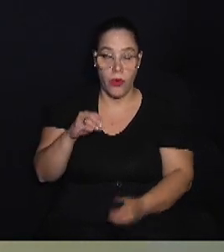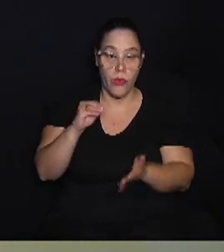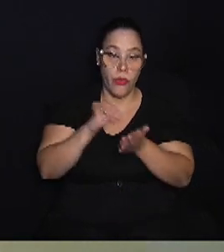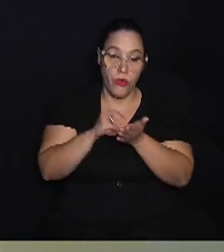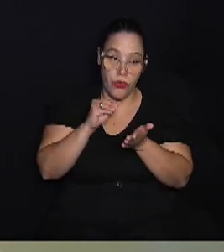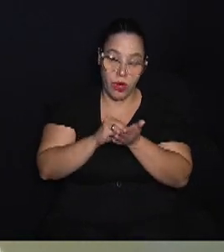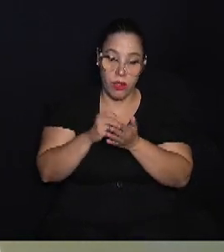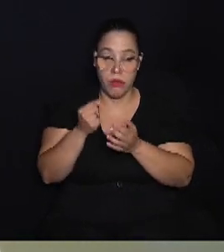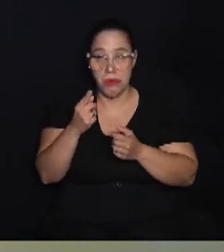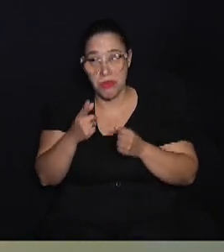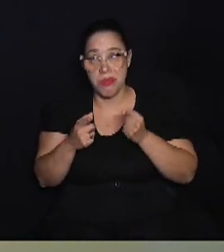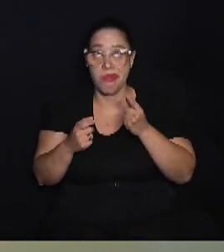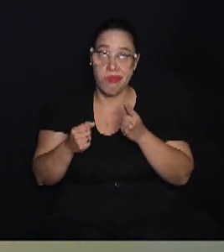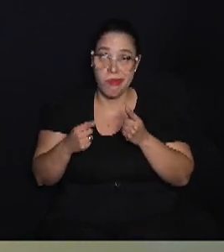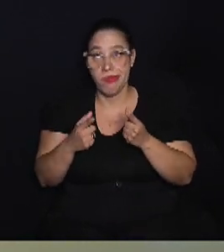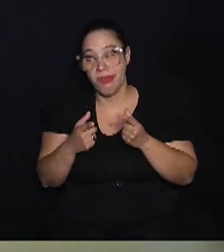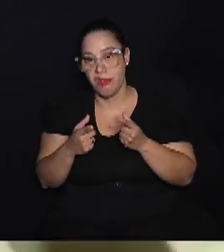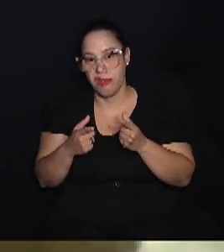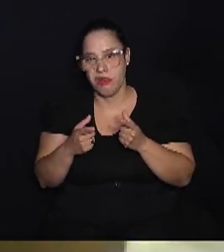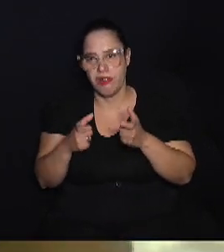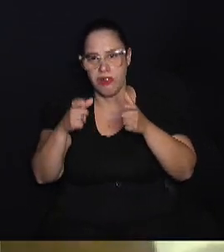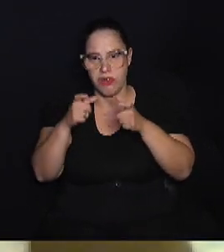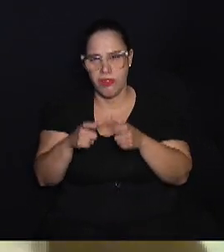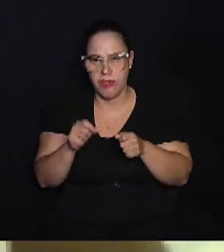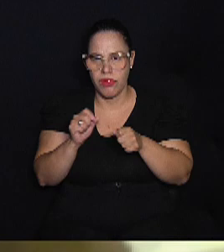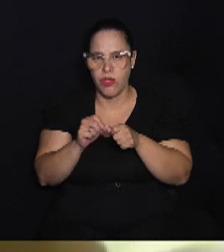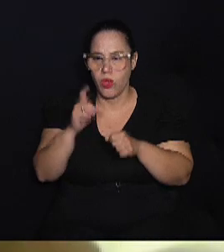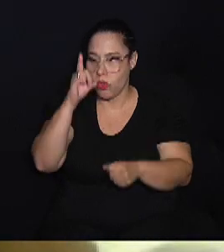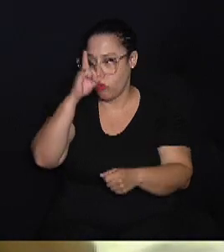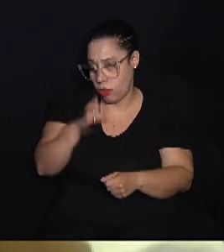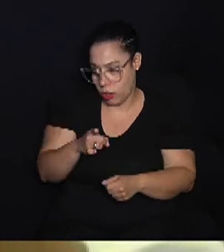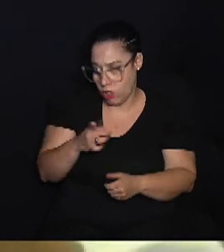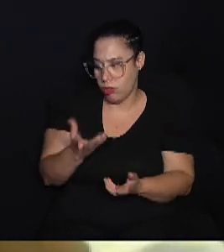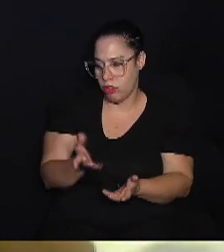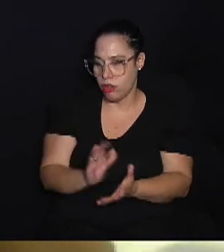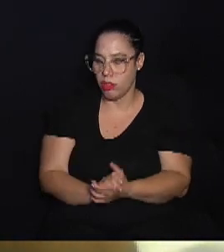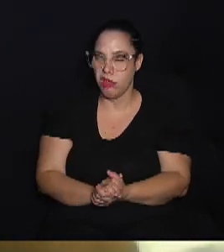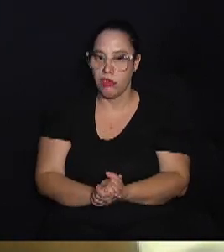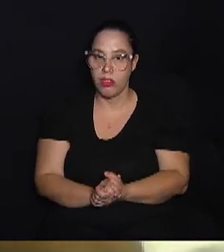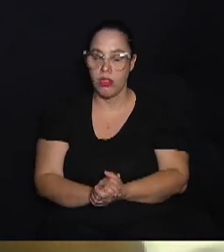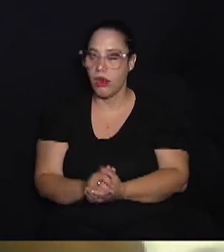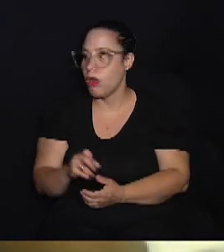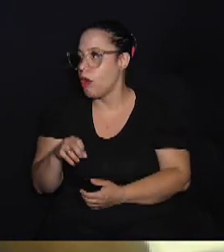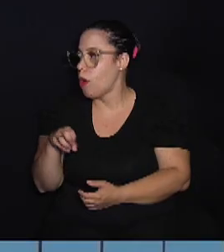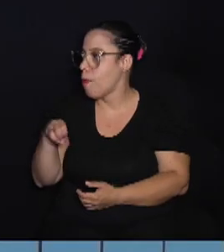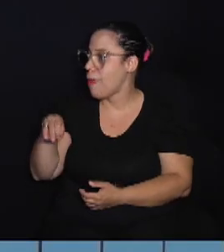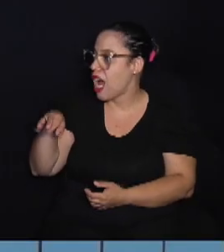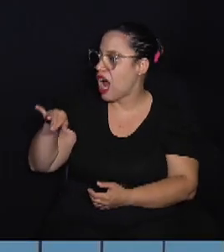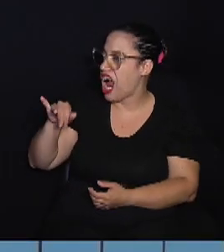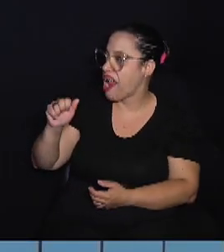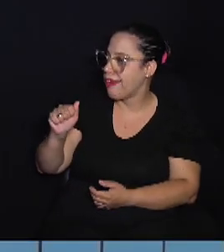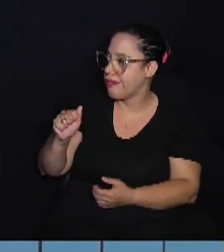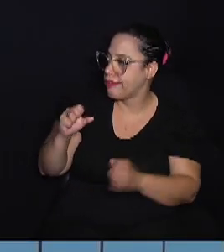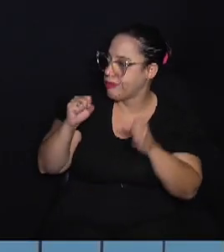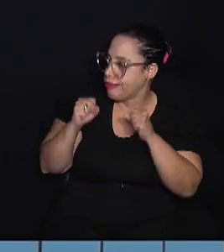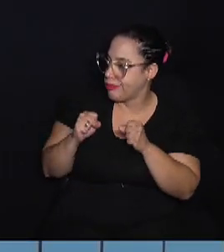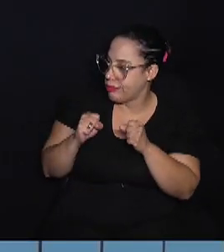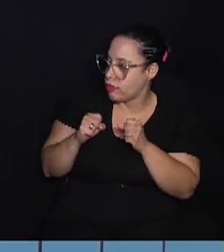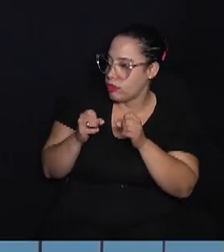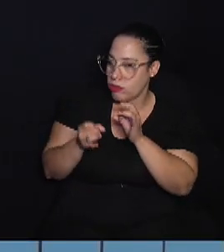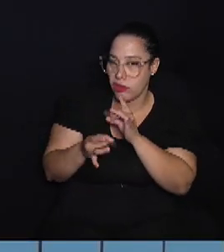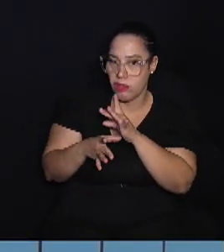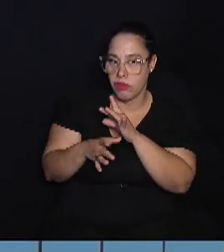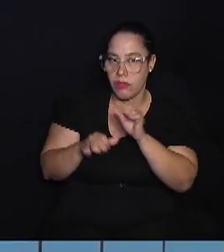substância. Então, é assim que a gente vai fazendo o diagnóstico. Márcia, agora, a gente pode, então, concluir que